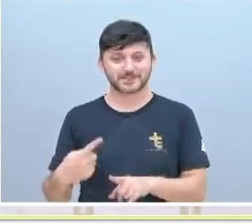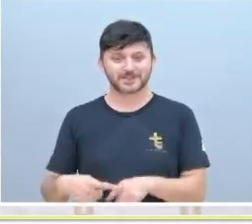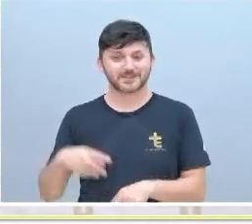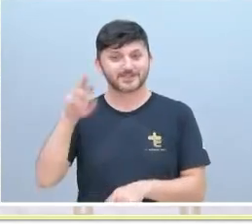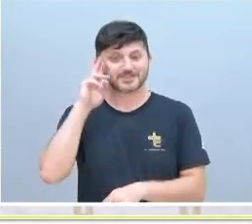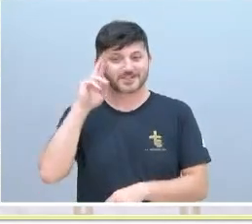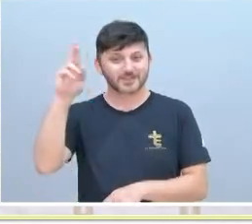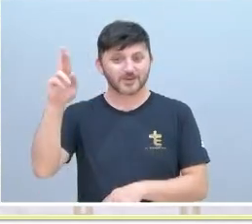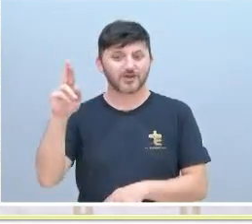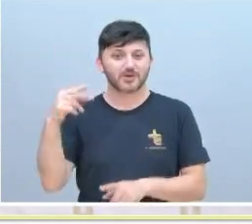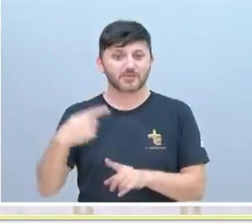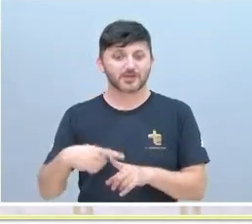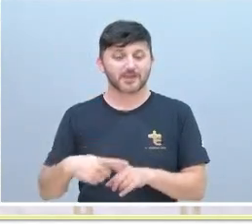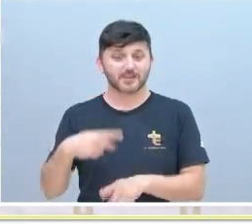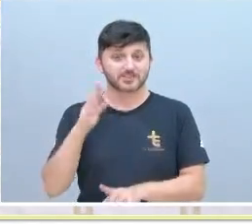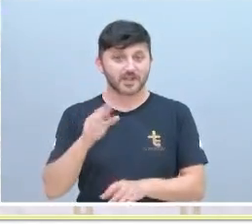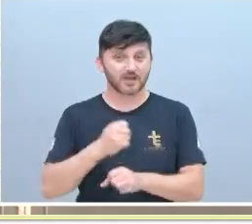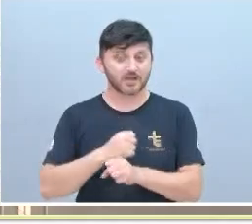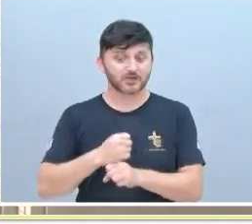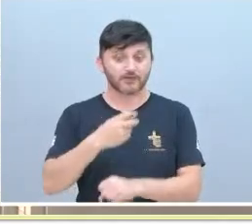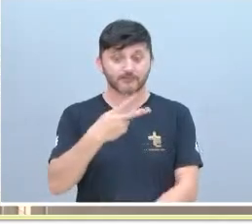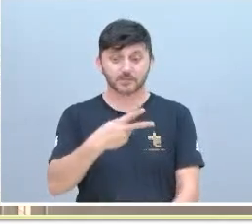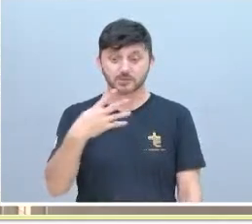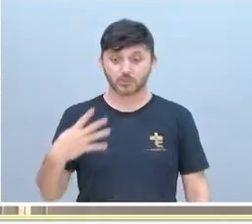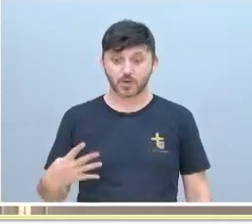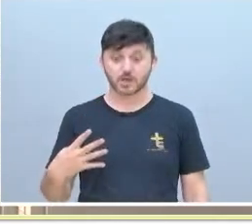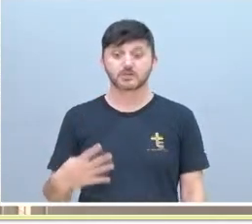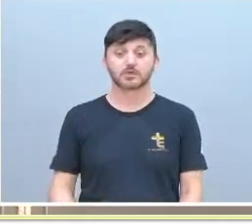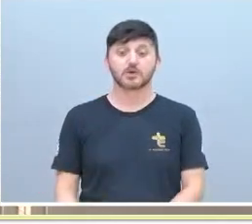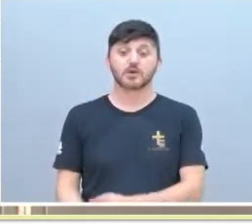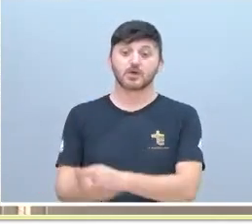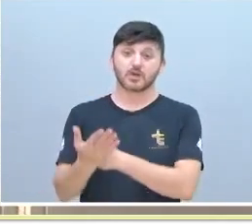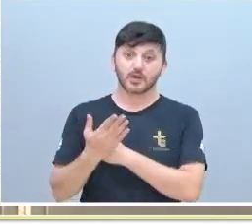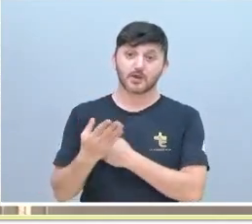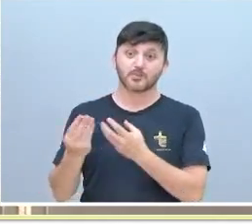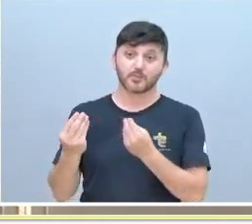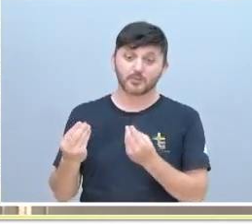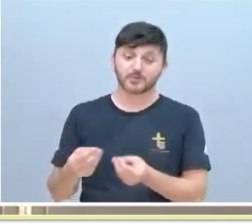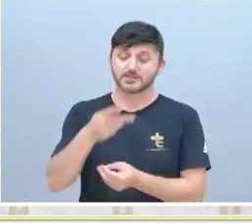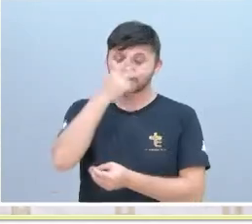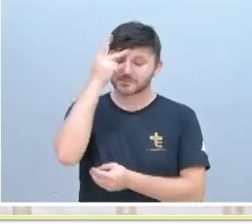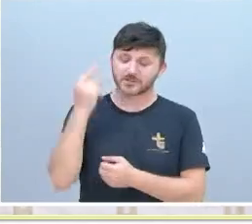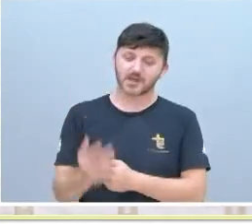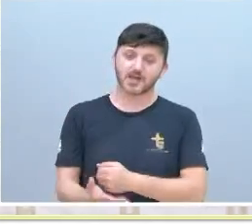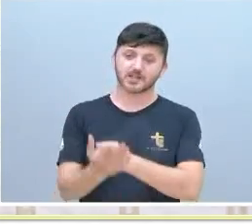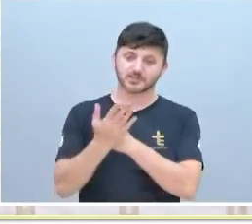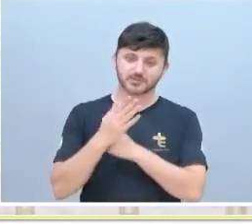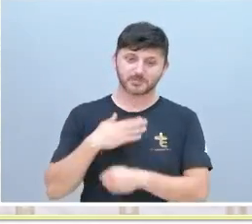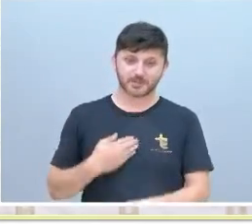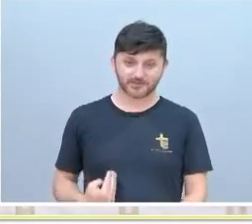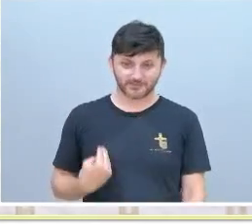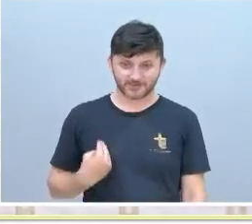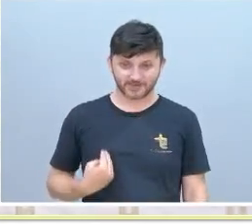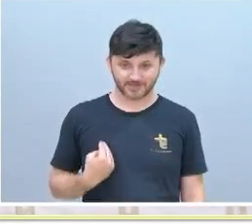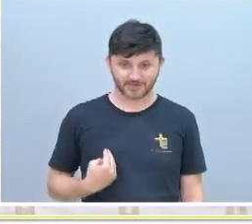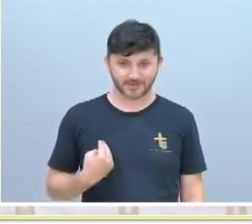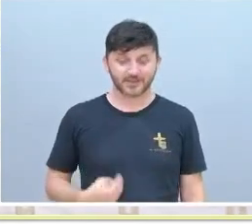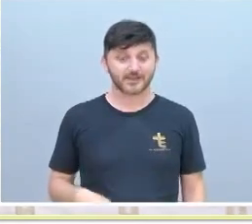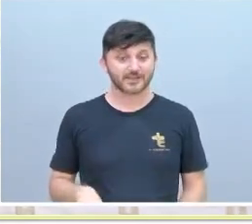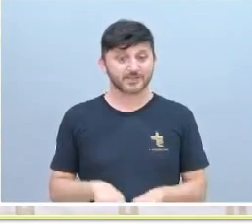Senhor, por nesses 24 anos, me dar muitos girassóis na minha existência.